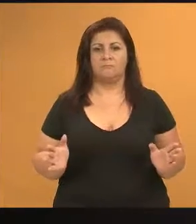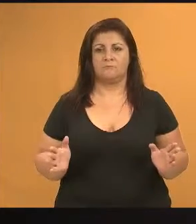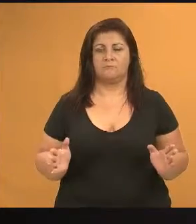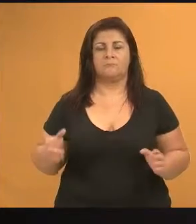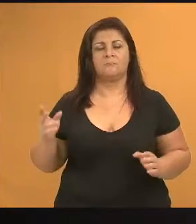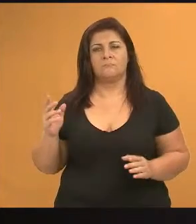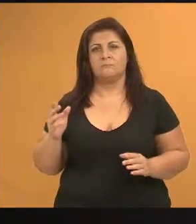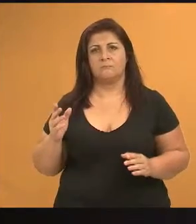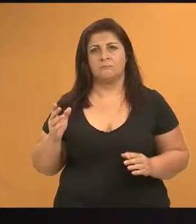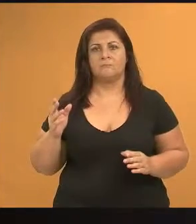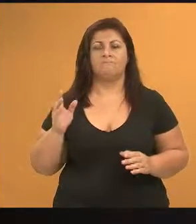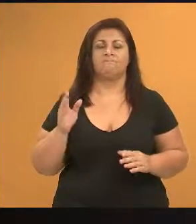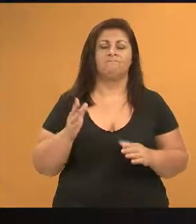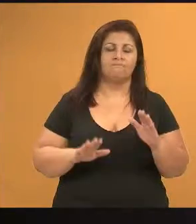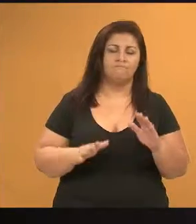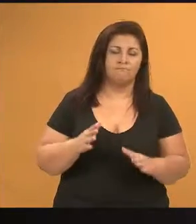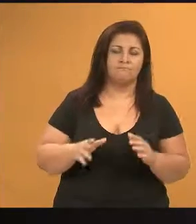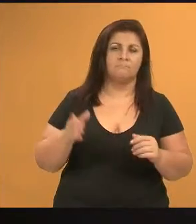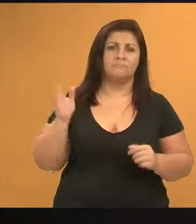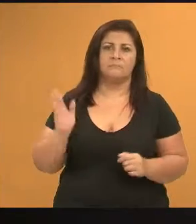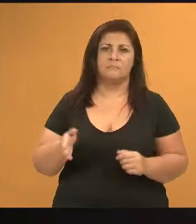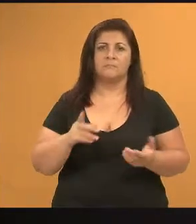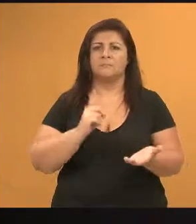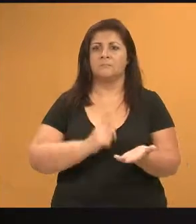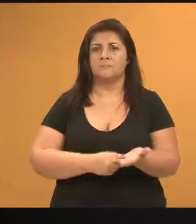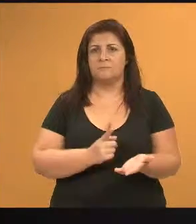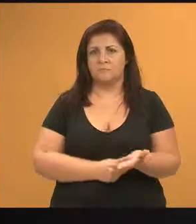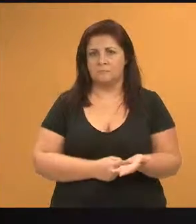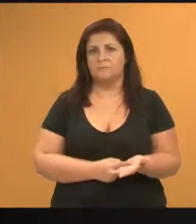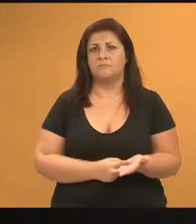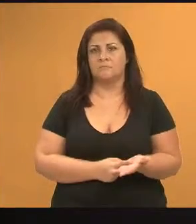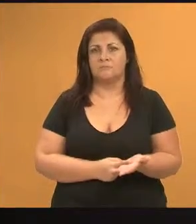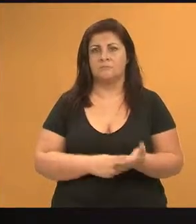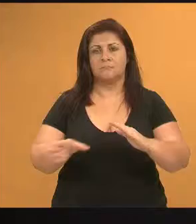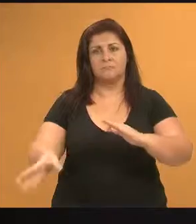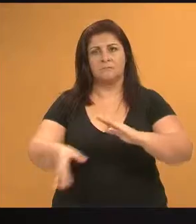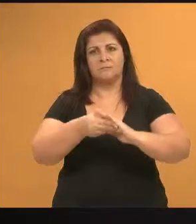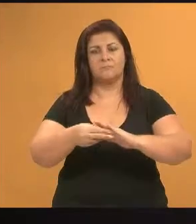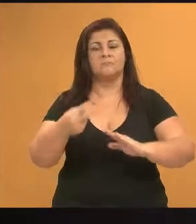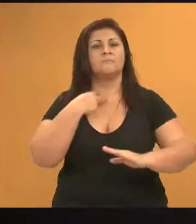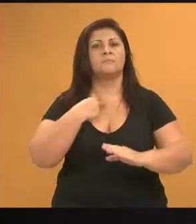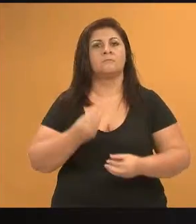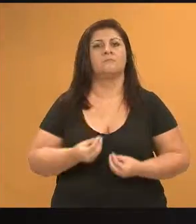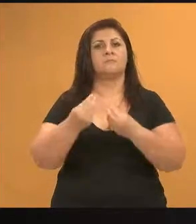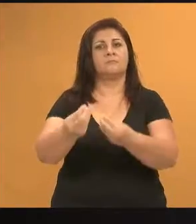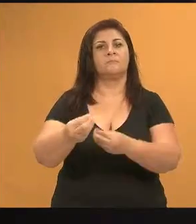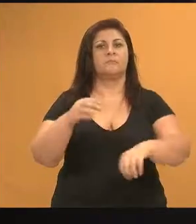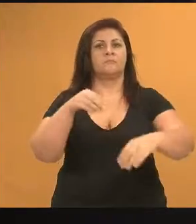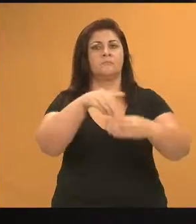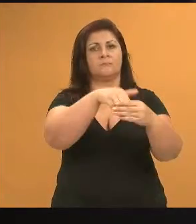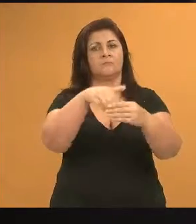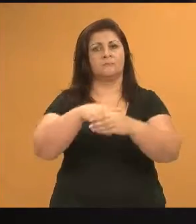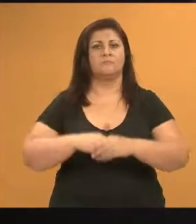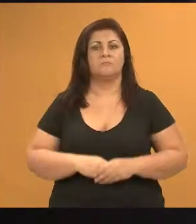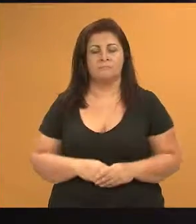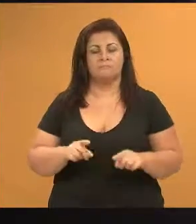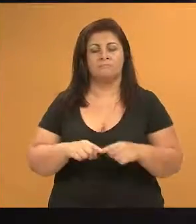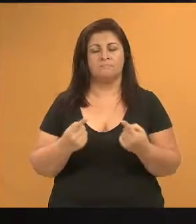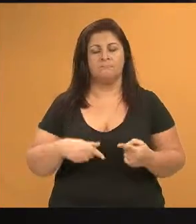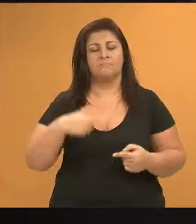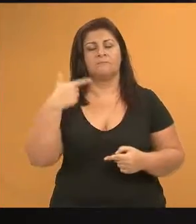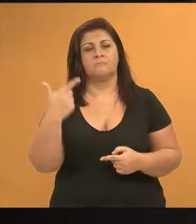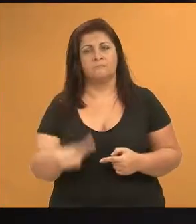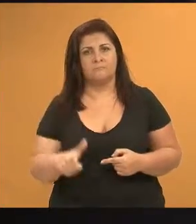várias vezes nós combinamos que essas emendas não seriam entregues na hora da votação, mas o fato acaba se repetindo.